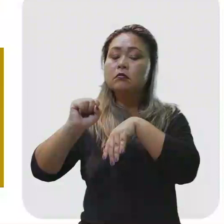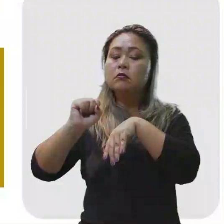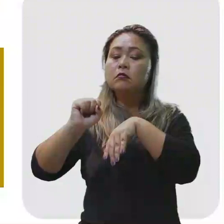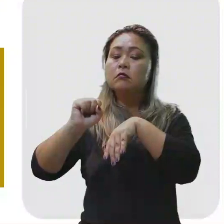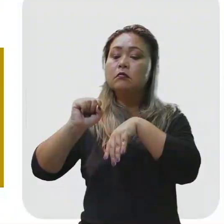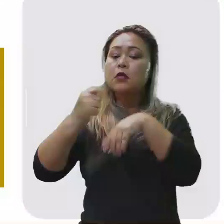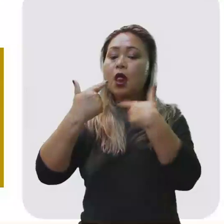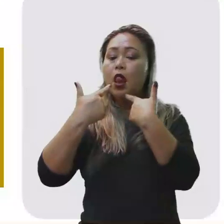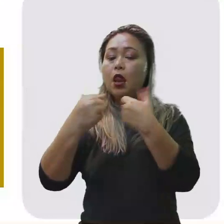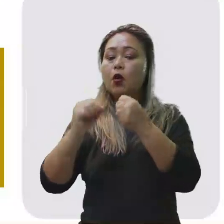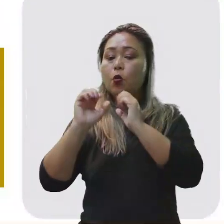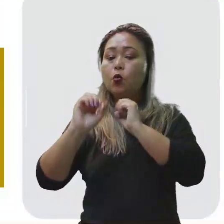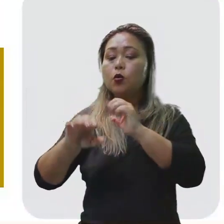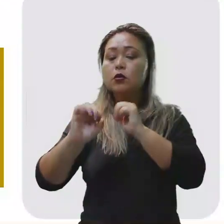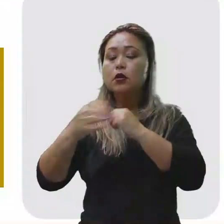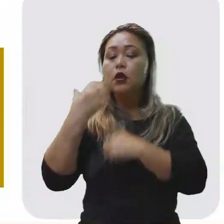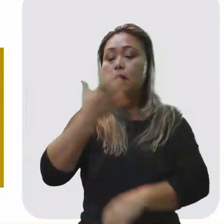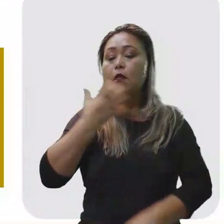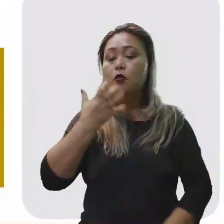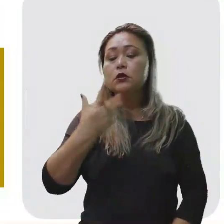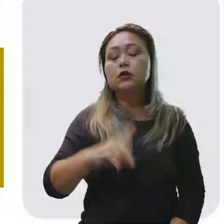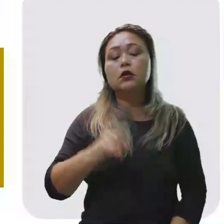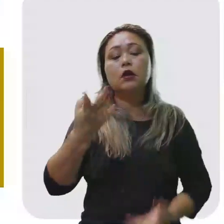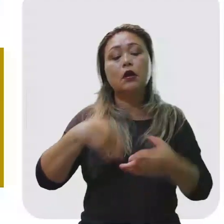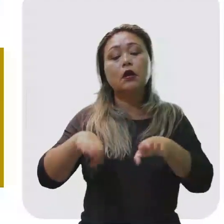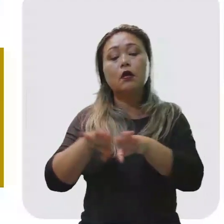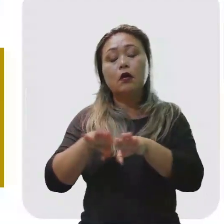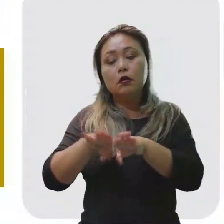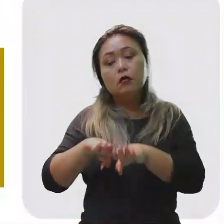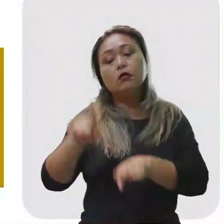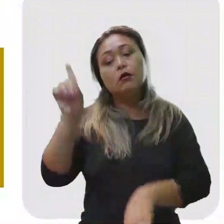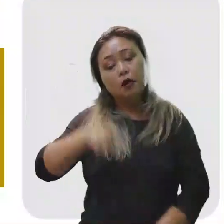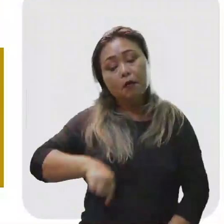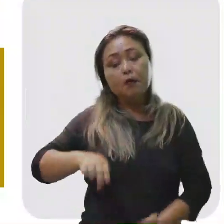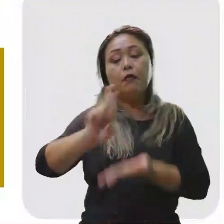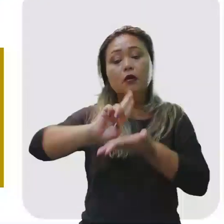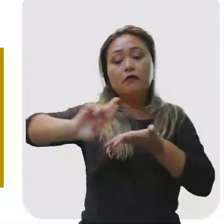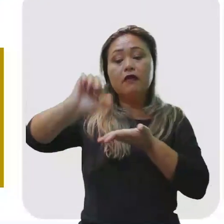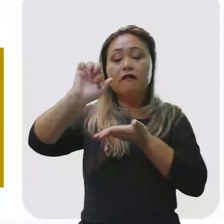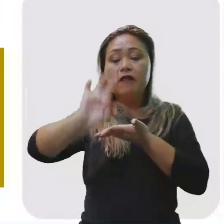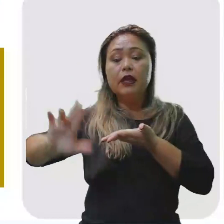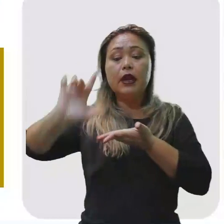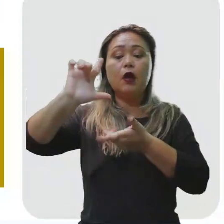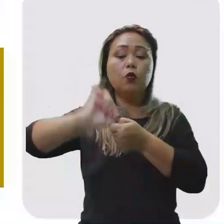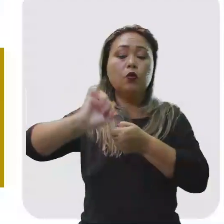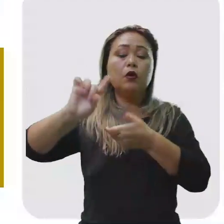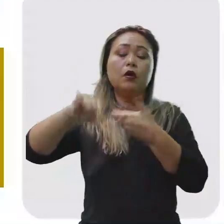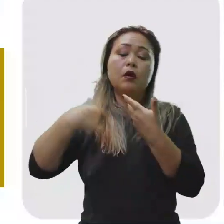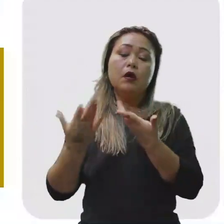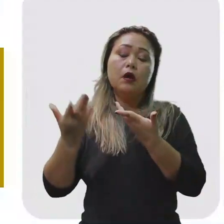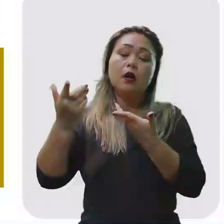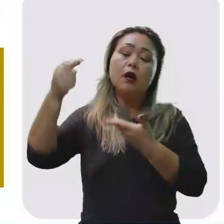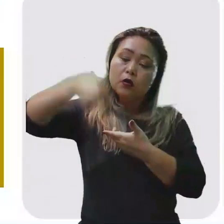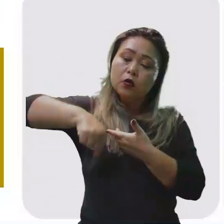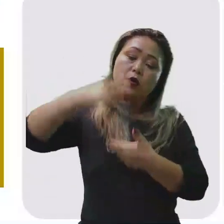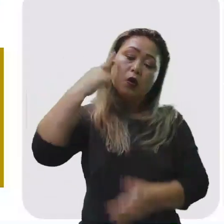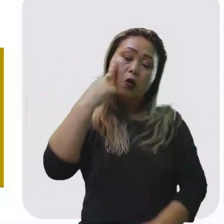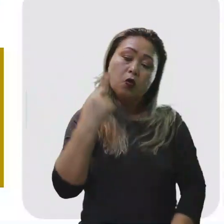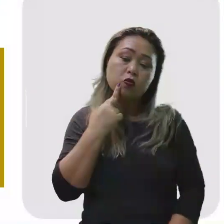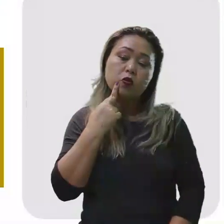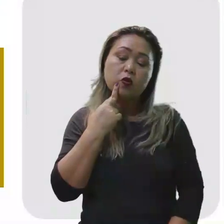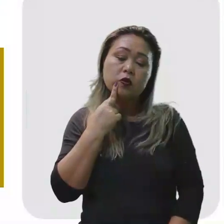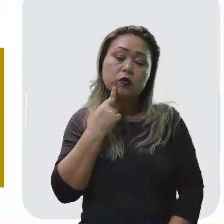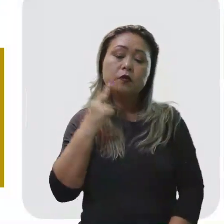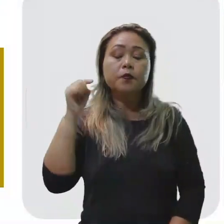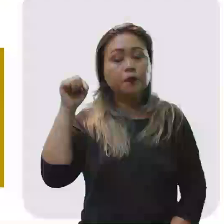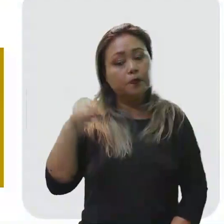em linguagem, em ensino da música também pela Universidade Federal. E aí agora estou aqui em Rondônia